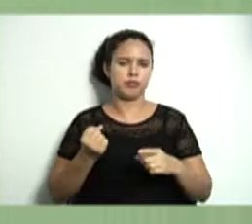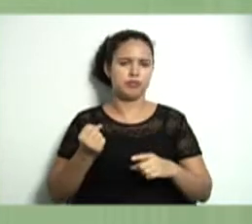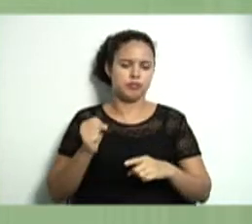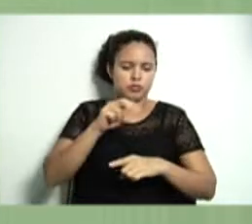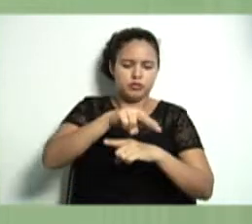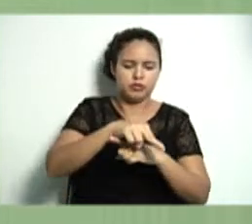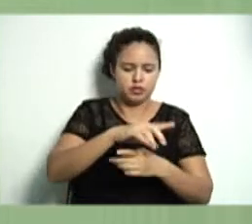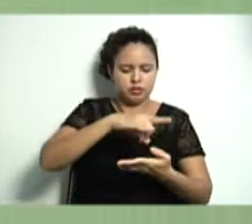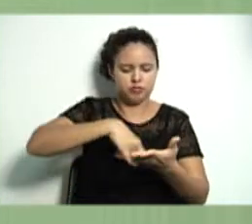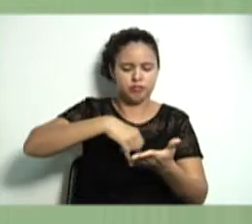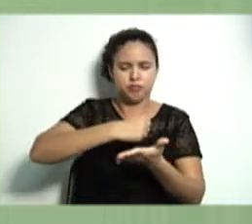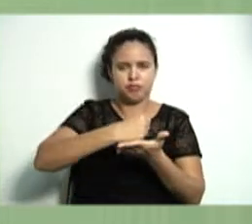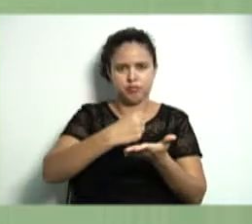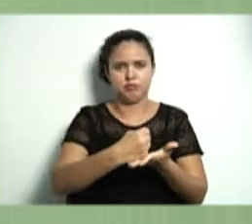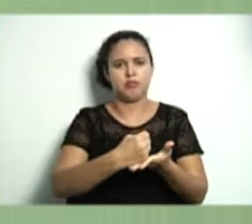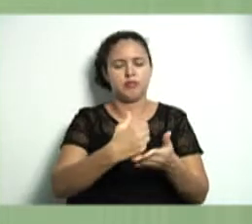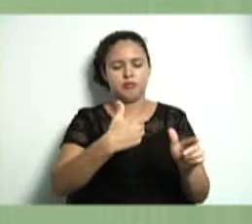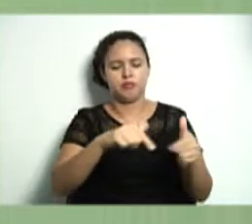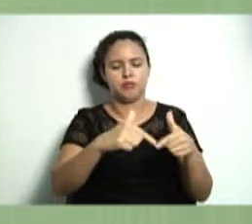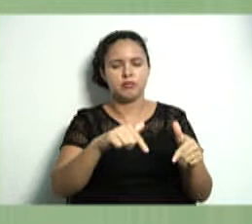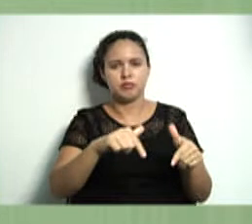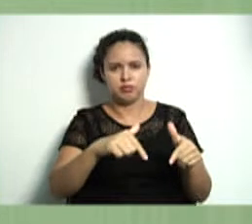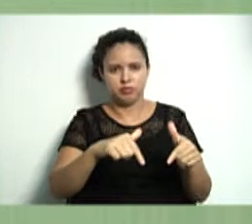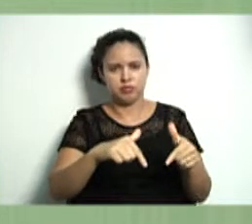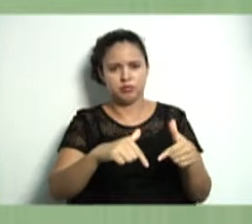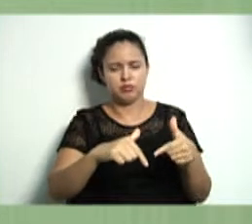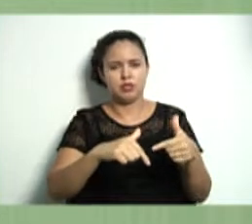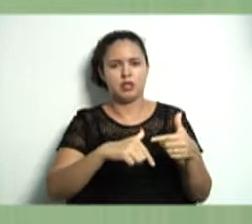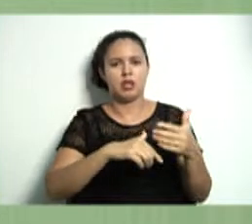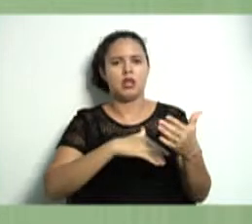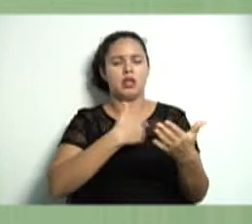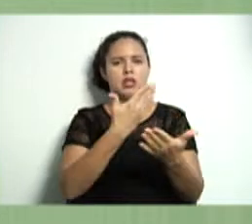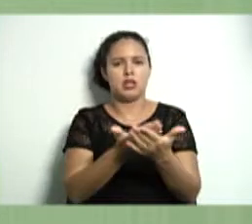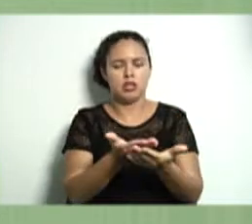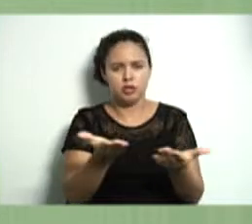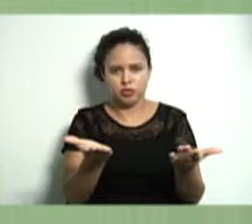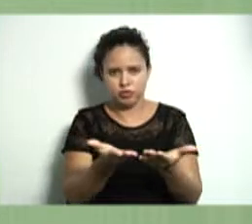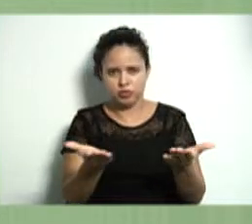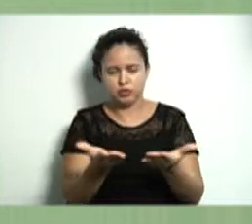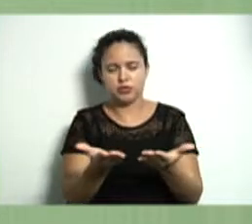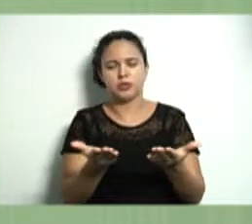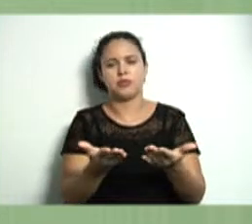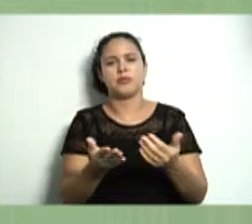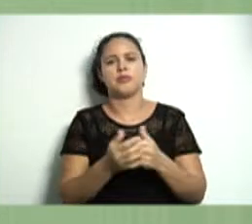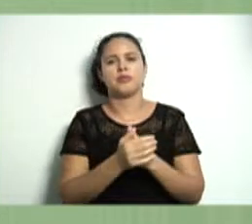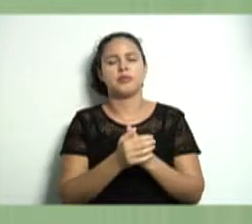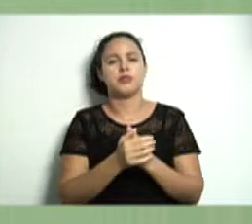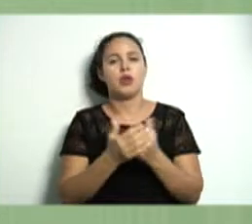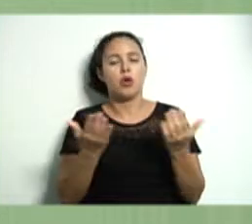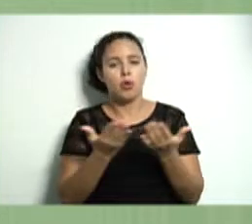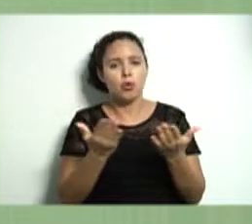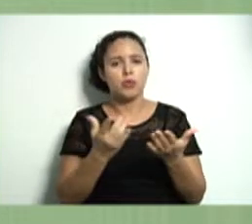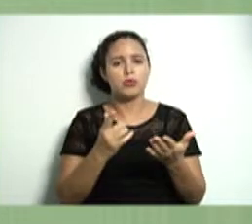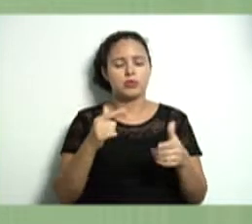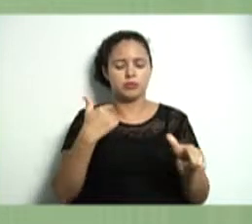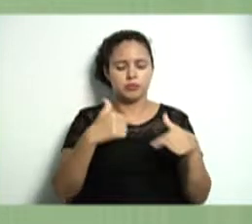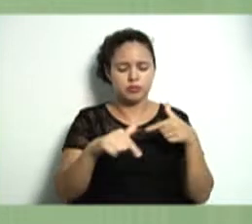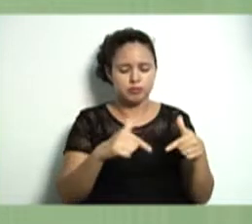trabalho. Esses processos formaram a base do atual modo de produção, ou seja, o modo de